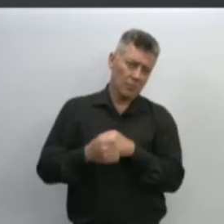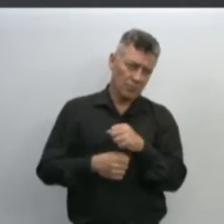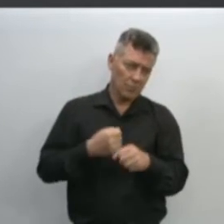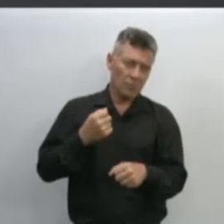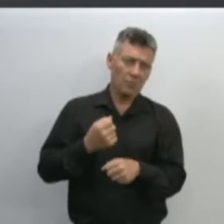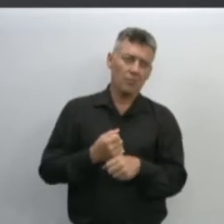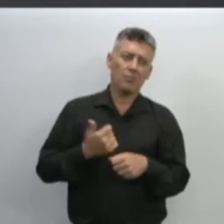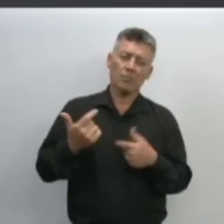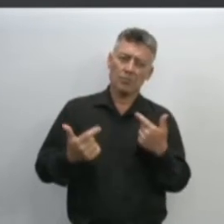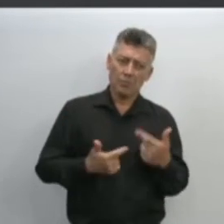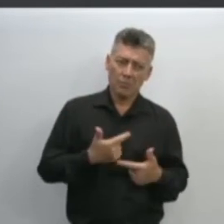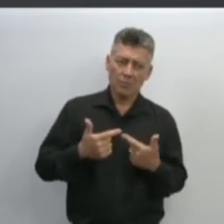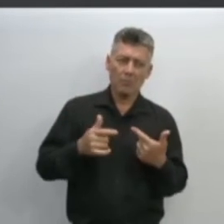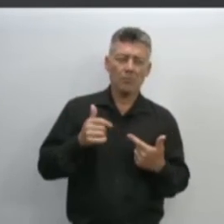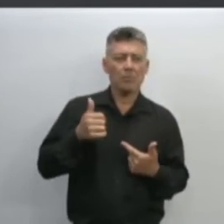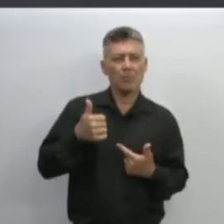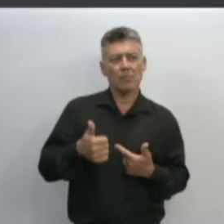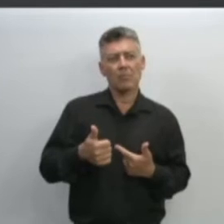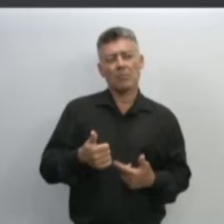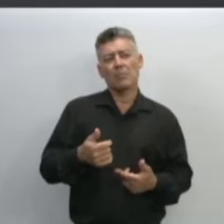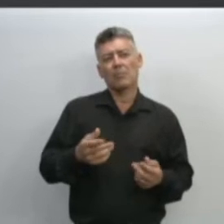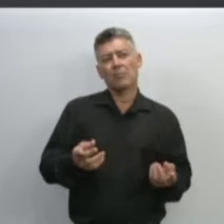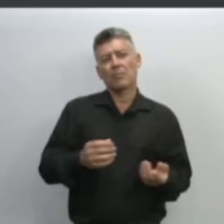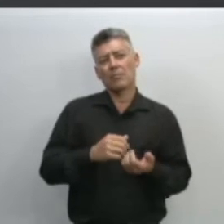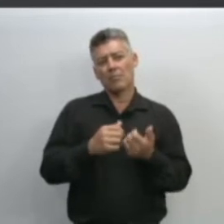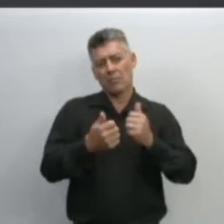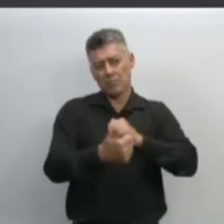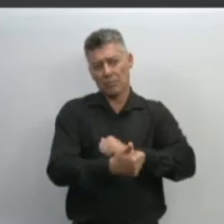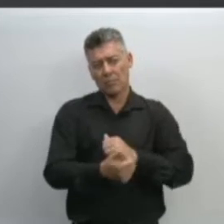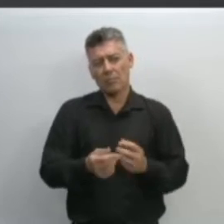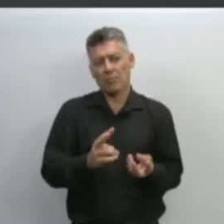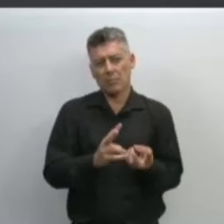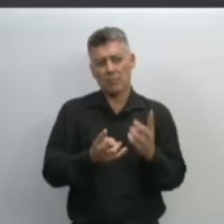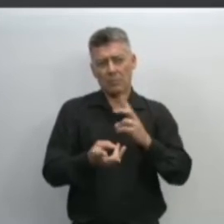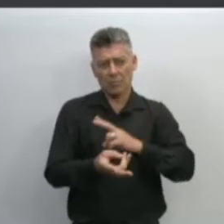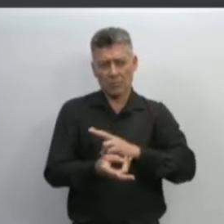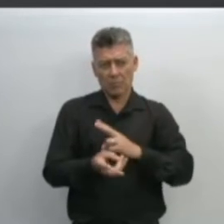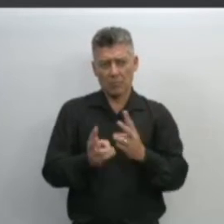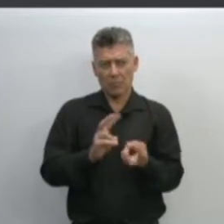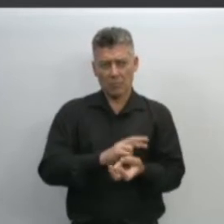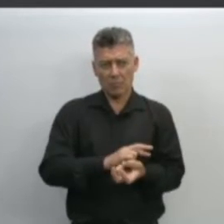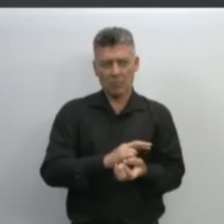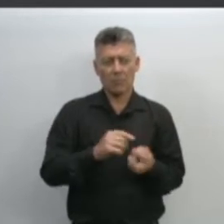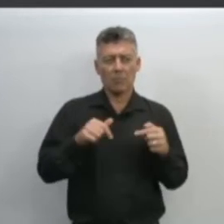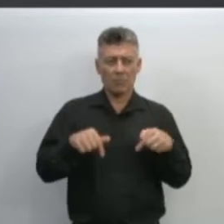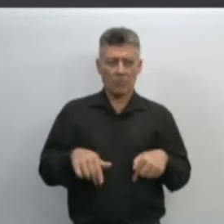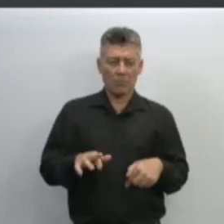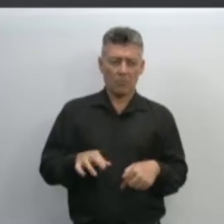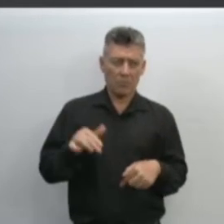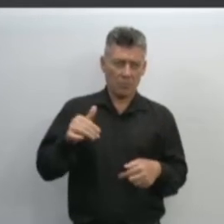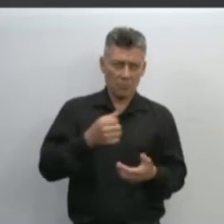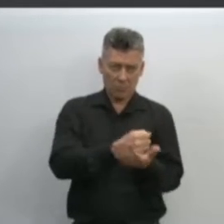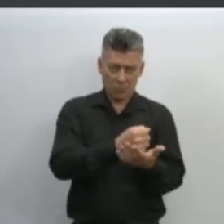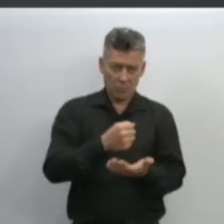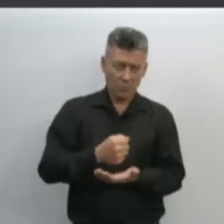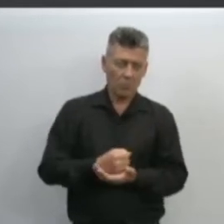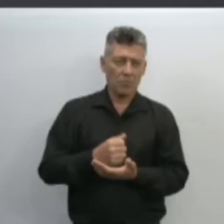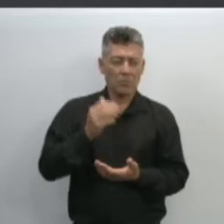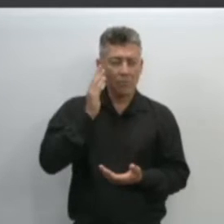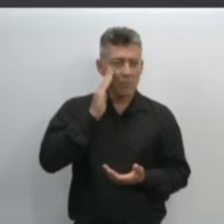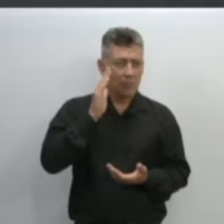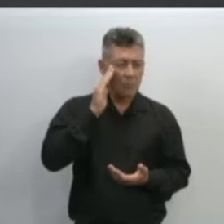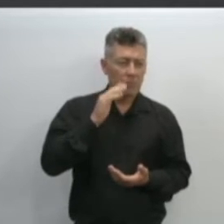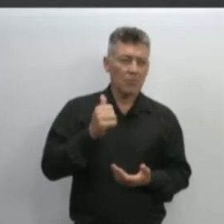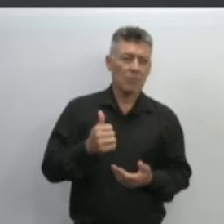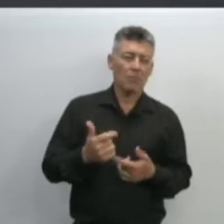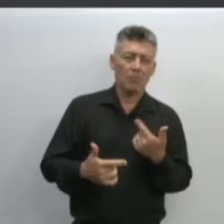grande trabalho no desenvolvimento do esporte do judô aqui do estado do Rio Grande do Norte. Então, esse título é o reconhecimento